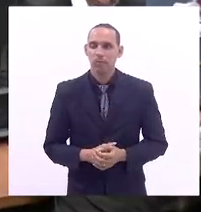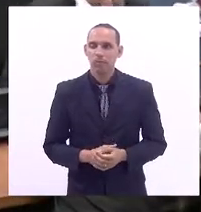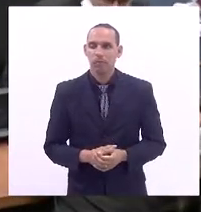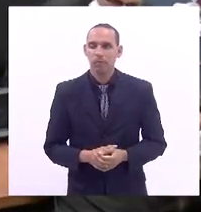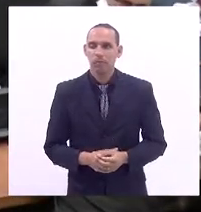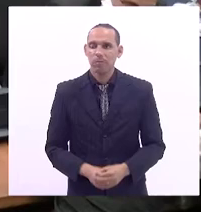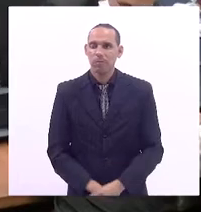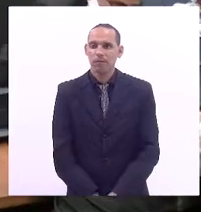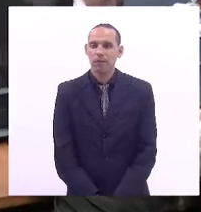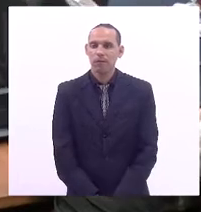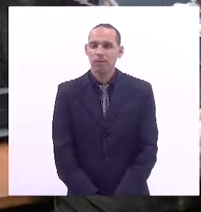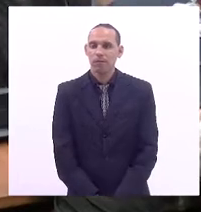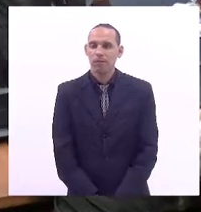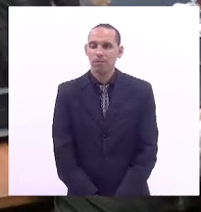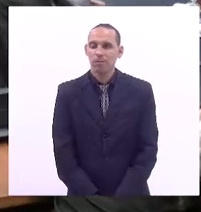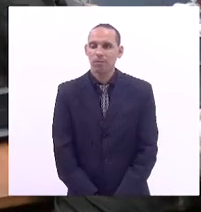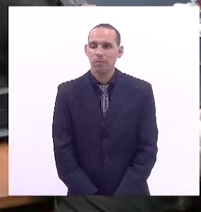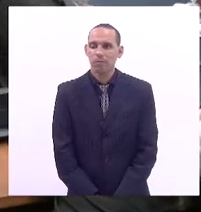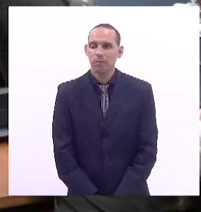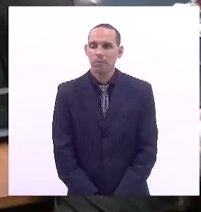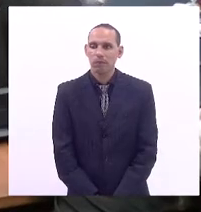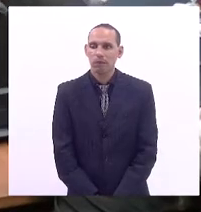E aí